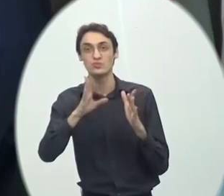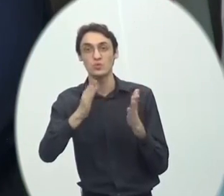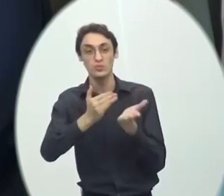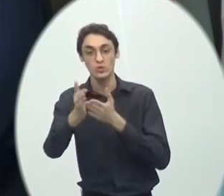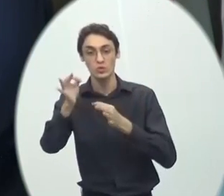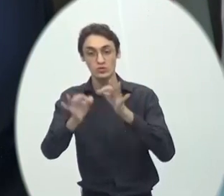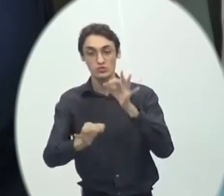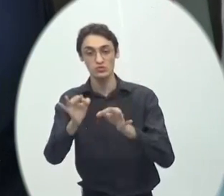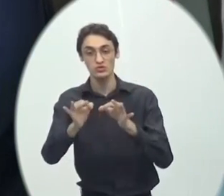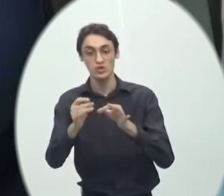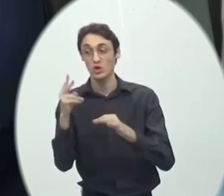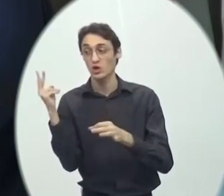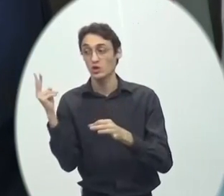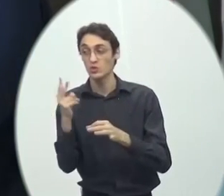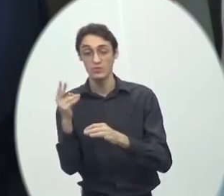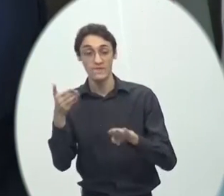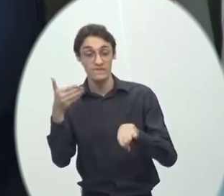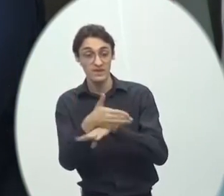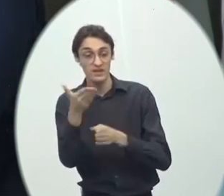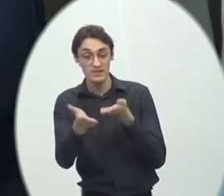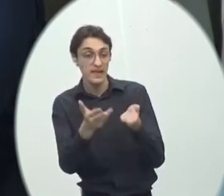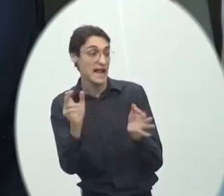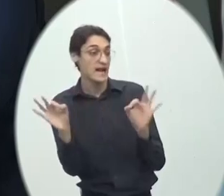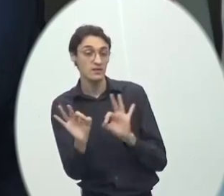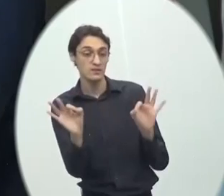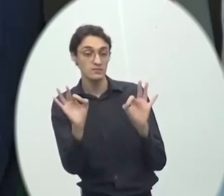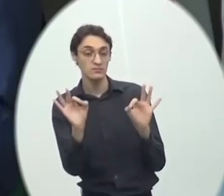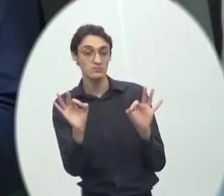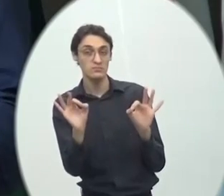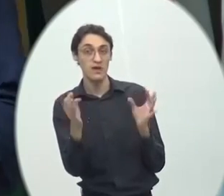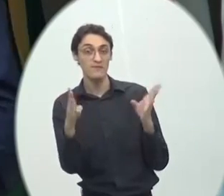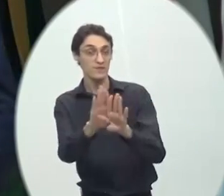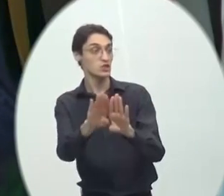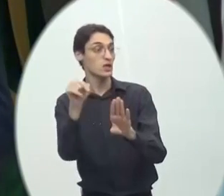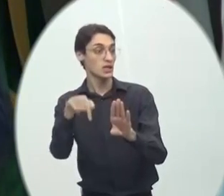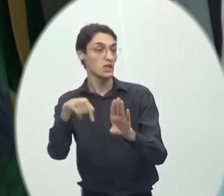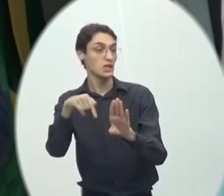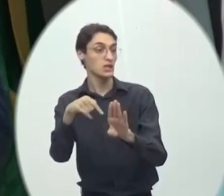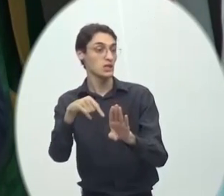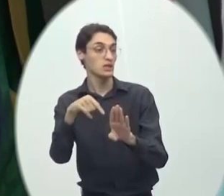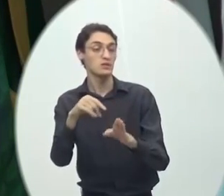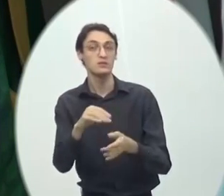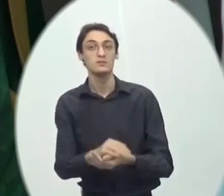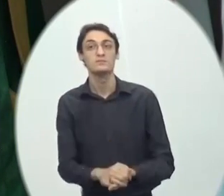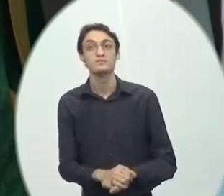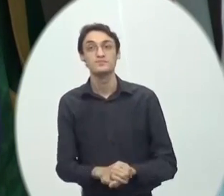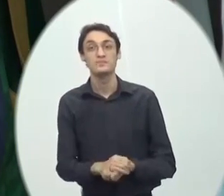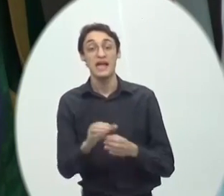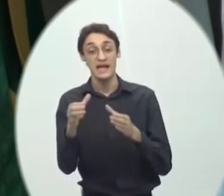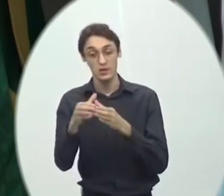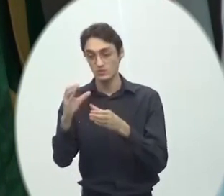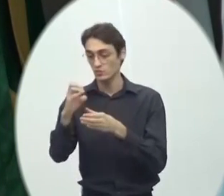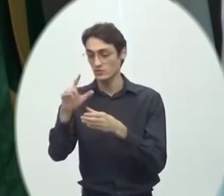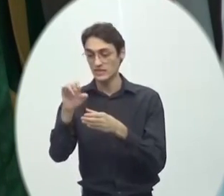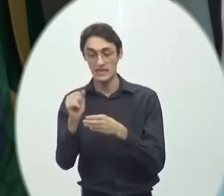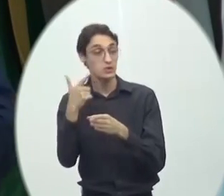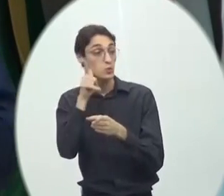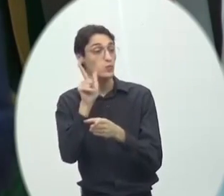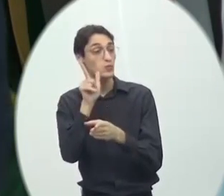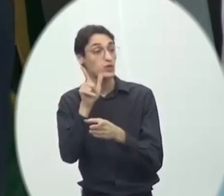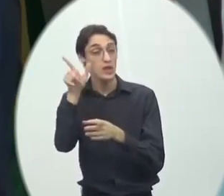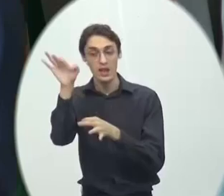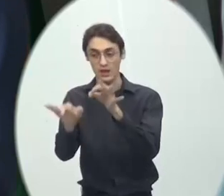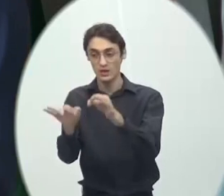nem atendesse. Para que não voltasse o atendimento. A Celesc conseguiu uma liminar para voltar um